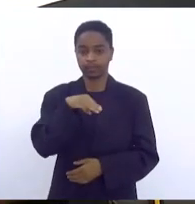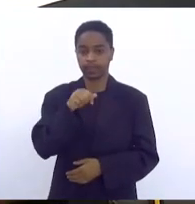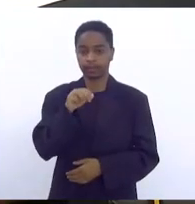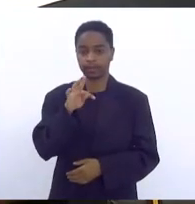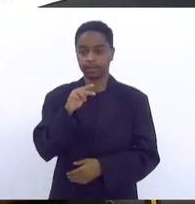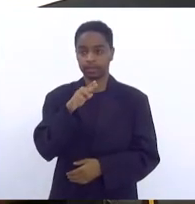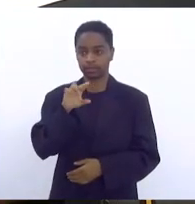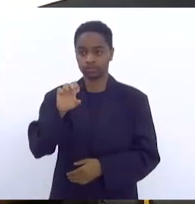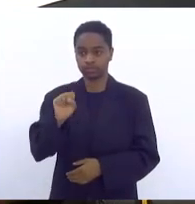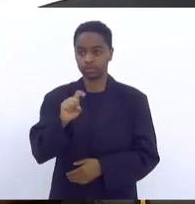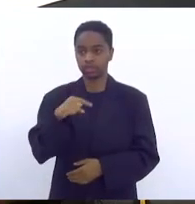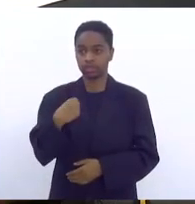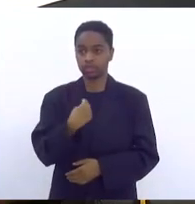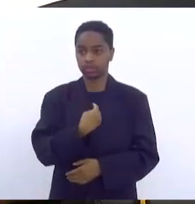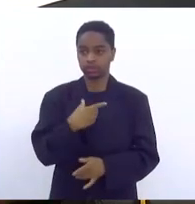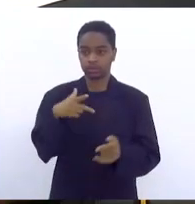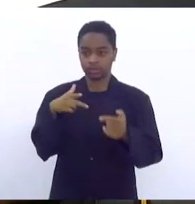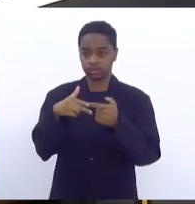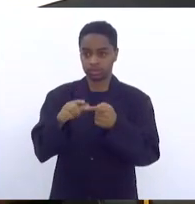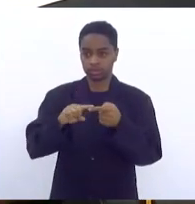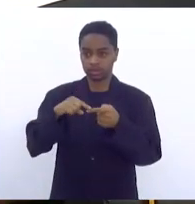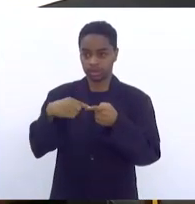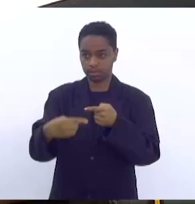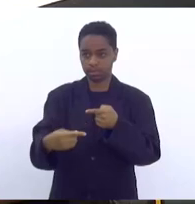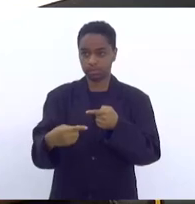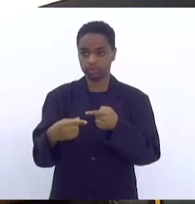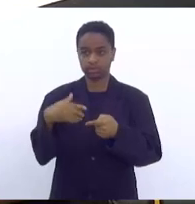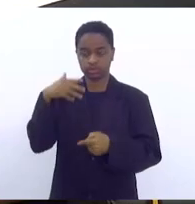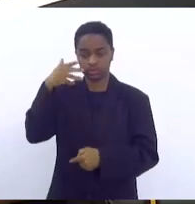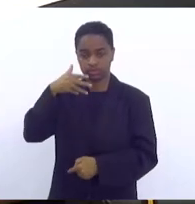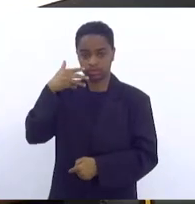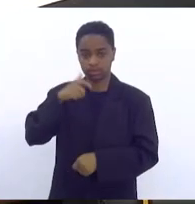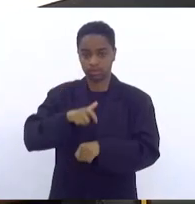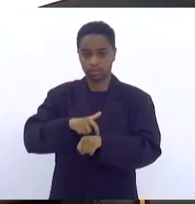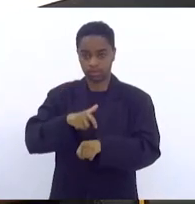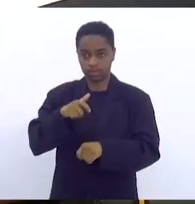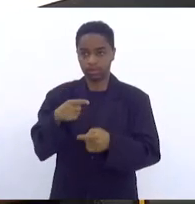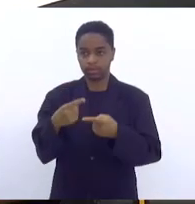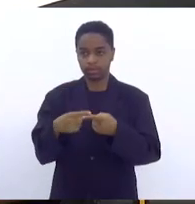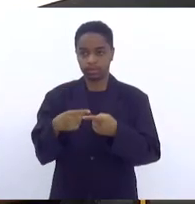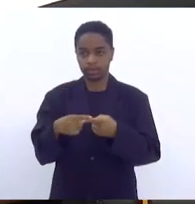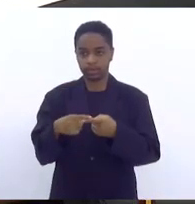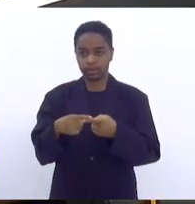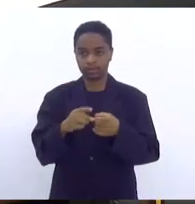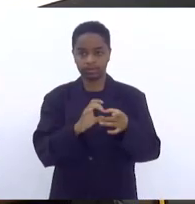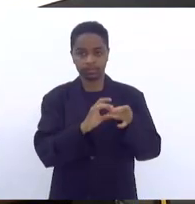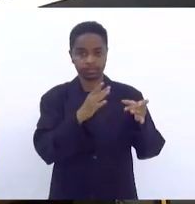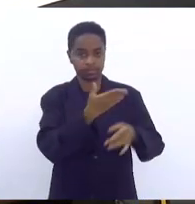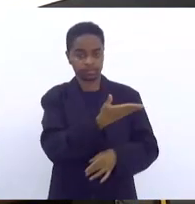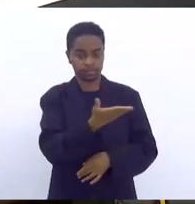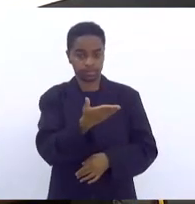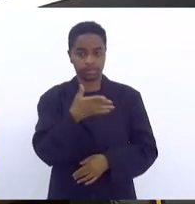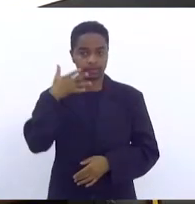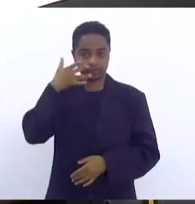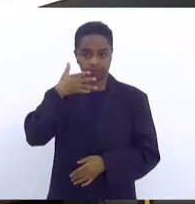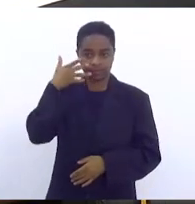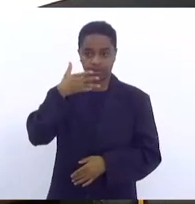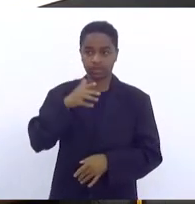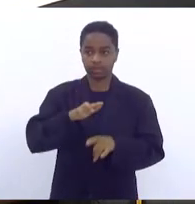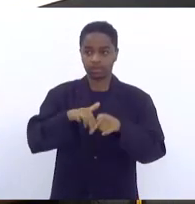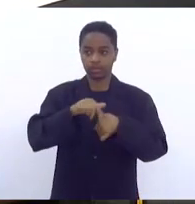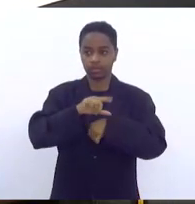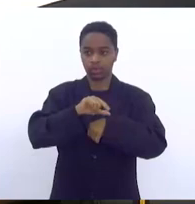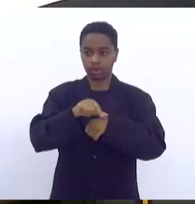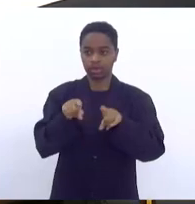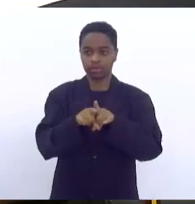vai interromper um pouco depois do Mateus o bloco de falas para passar pras concessionárias até pelo tempo e o direito